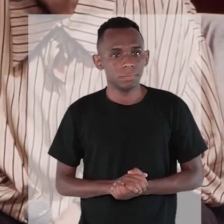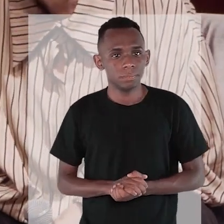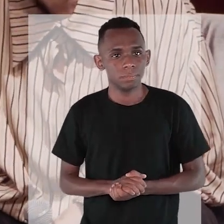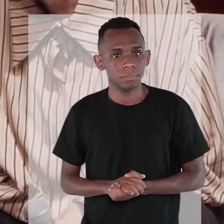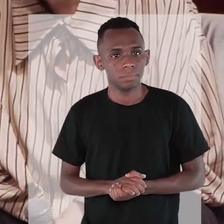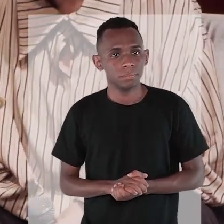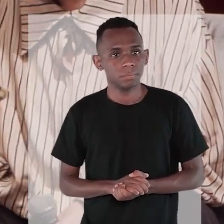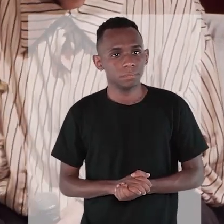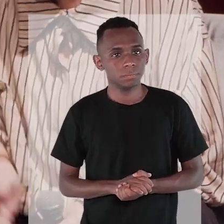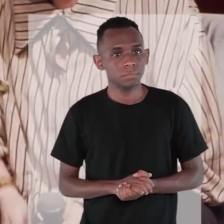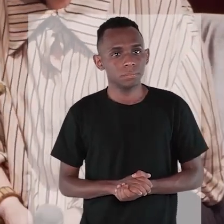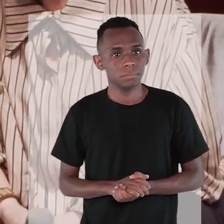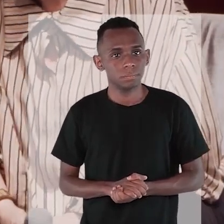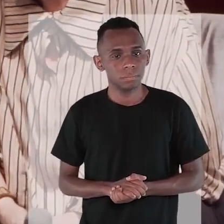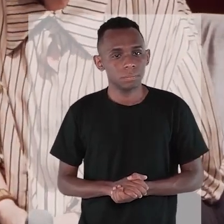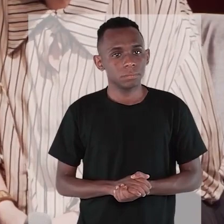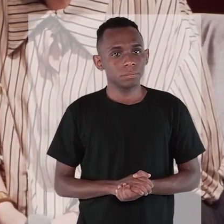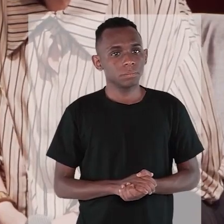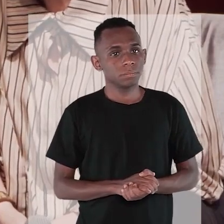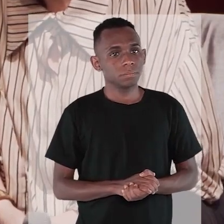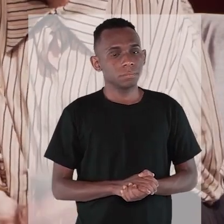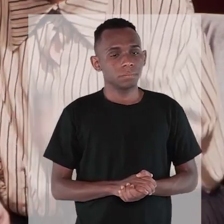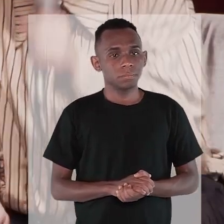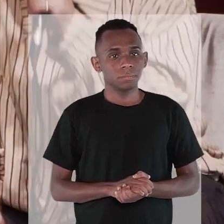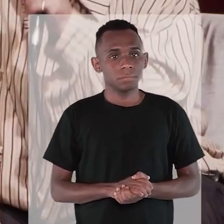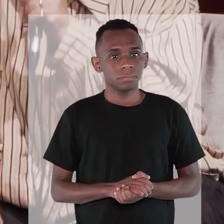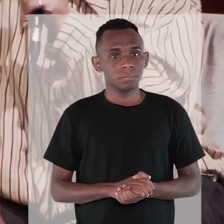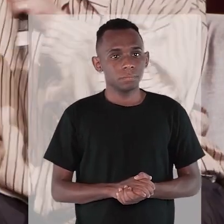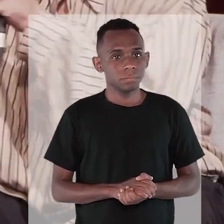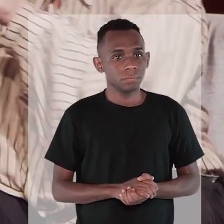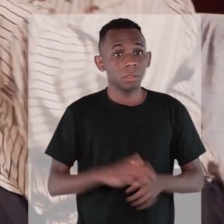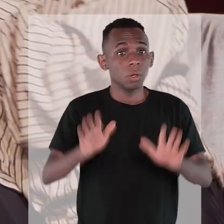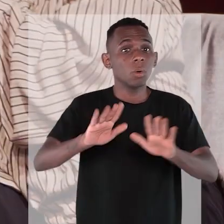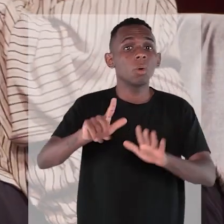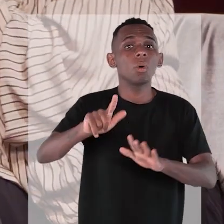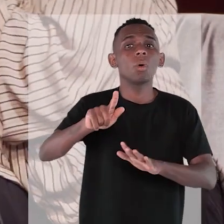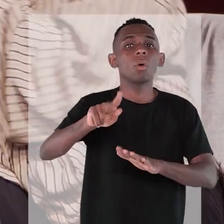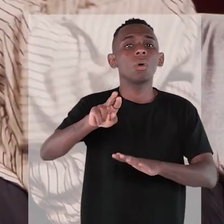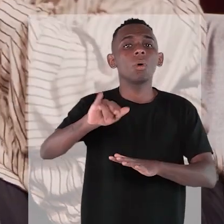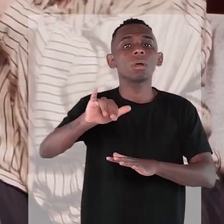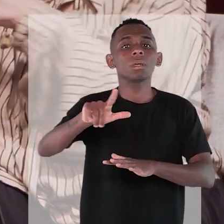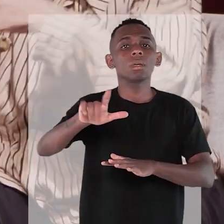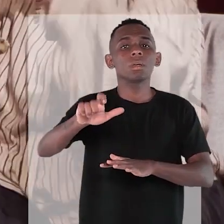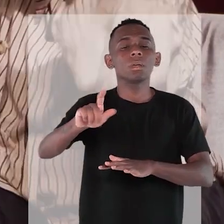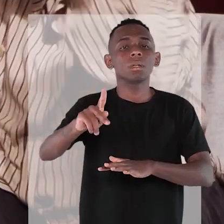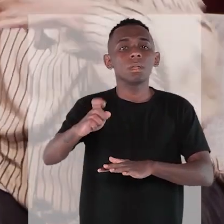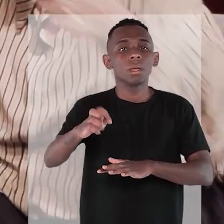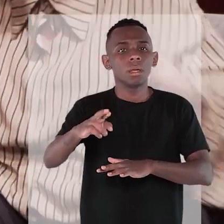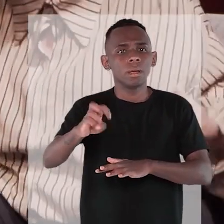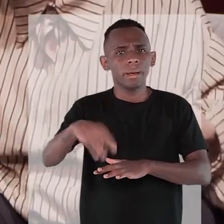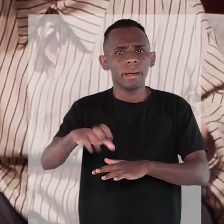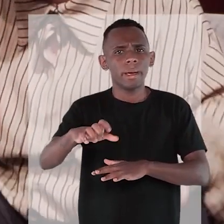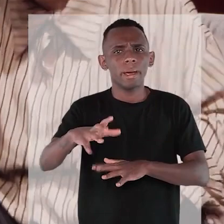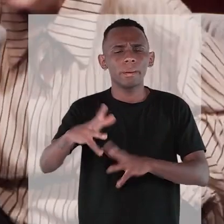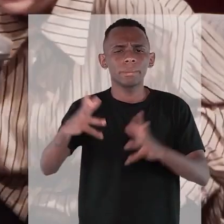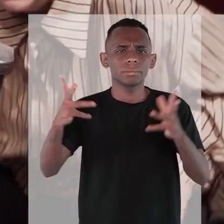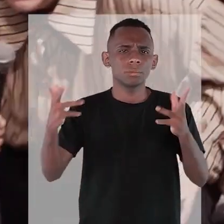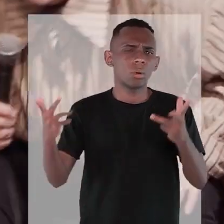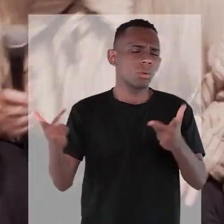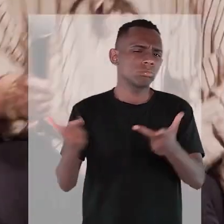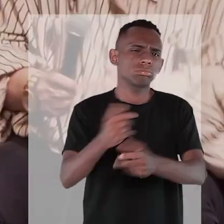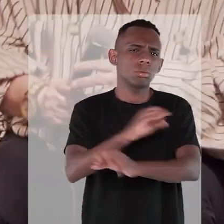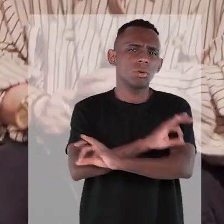Bom, primeiramente, queria agradecer a... Oi, Guilherme. Esse é o Guilherme, ele é um professor de história formidável,